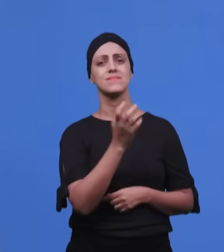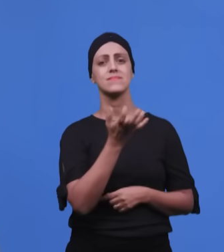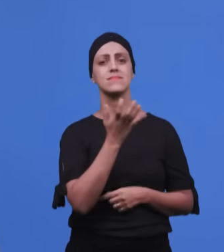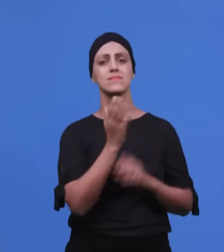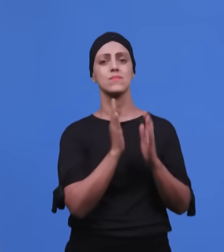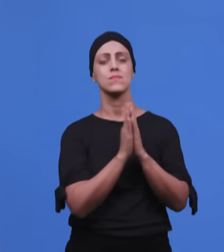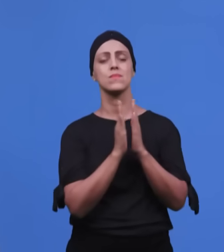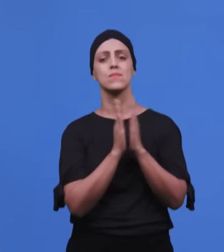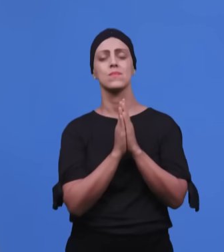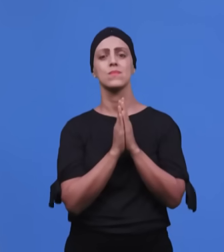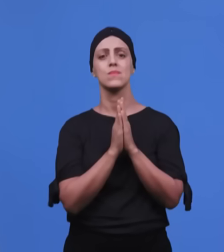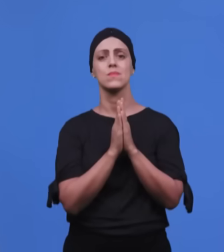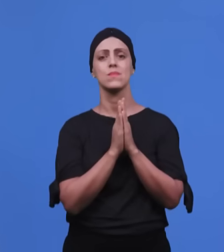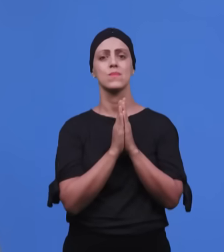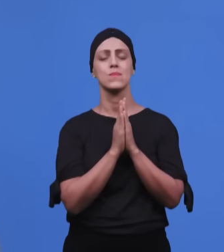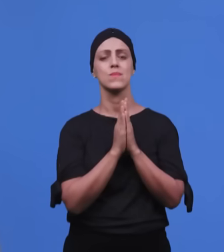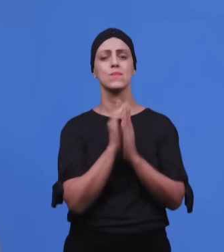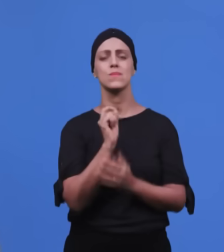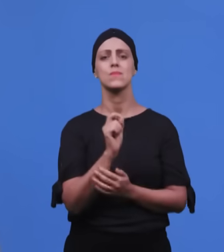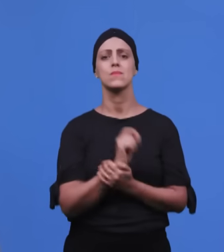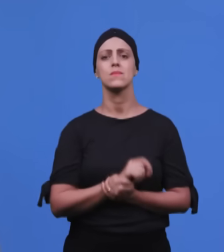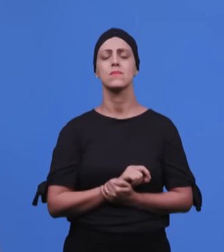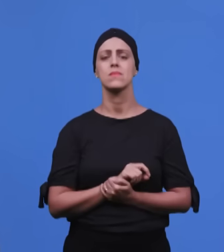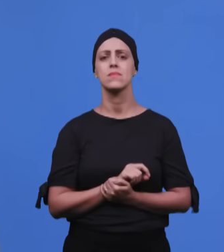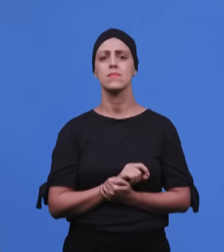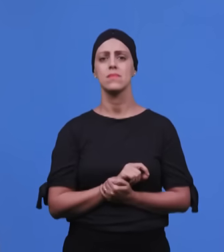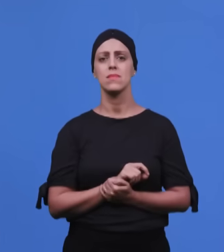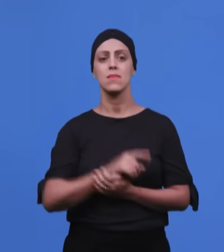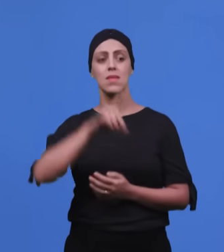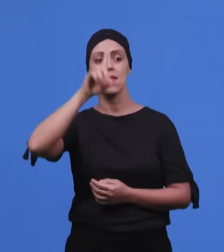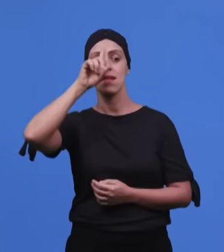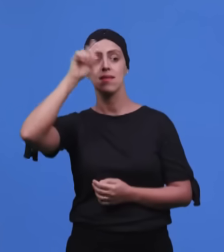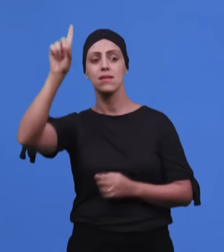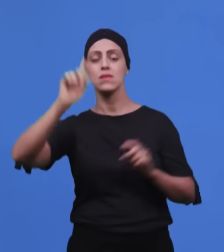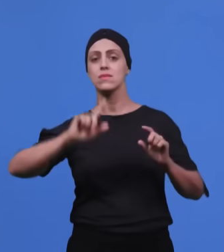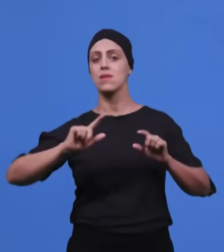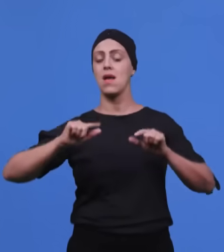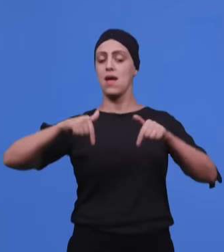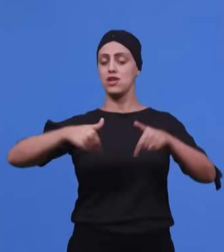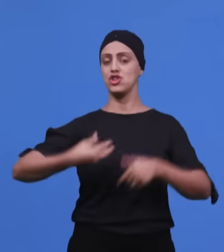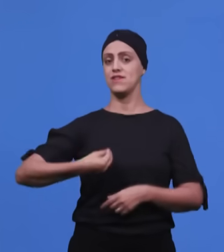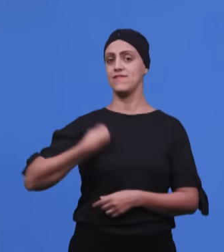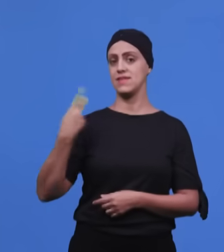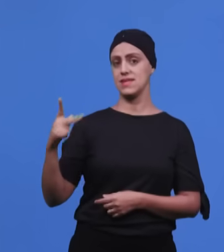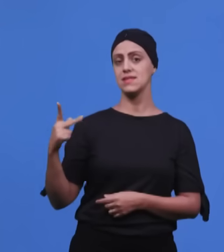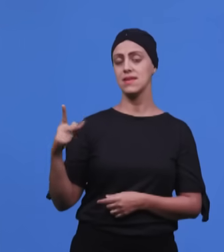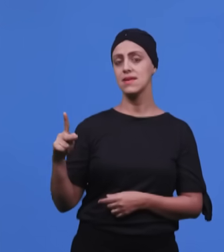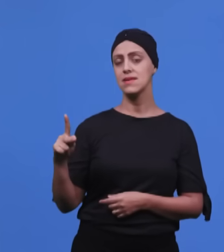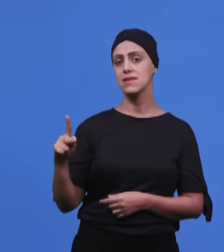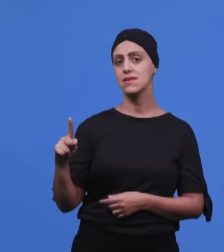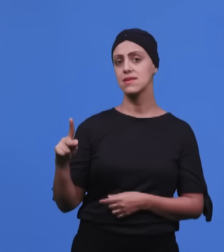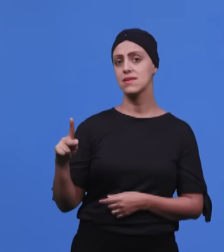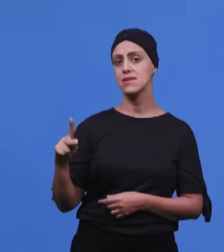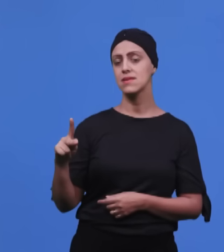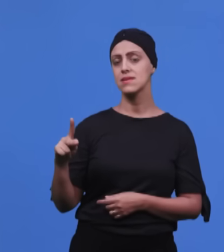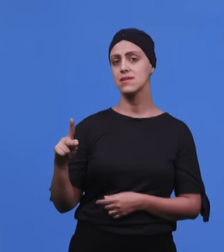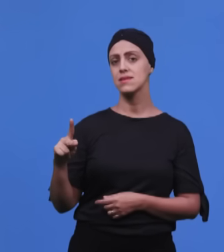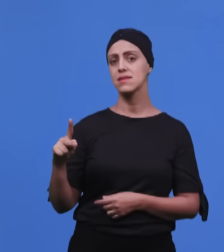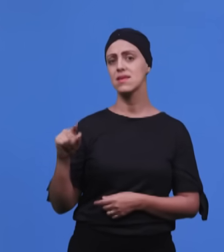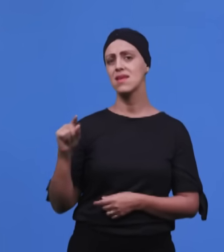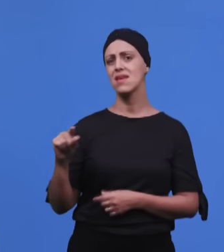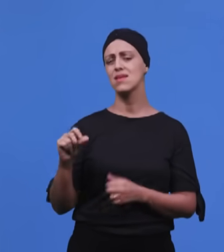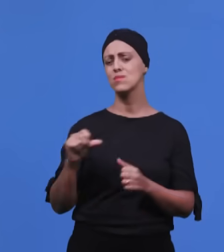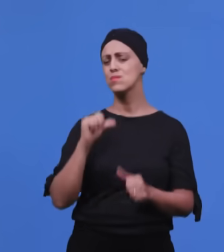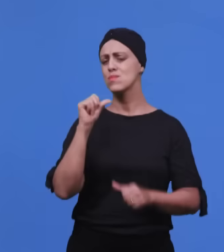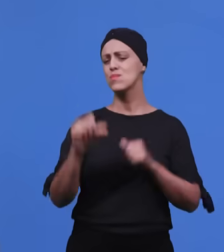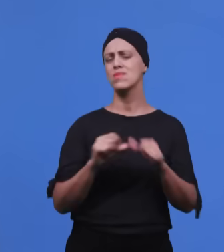que orasse para que Deus operasse na vida dele de uma forma que ele